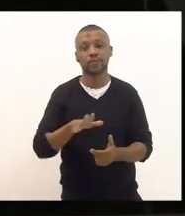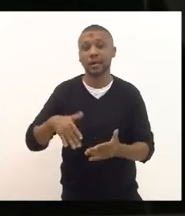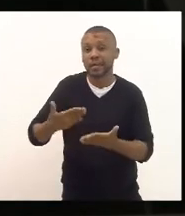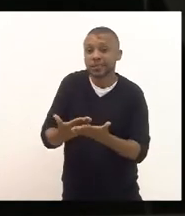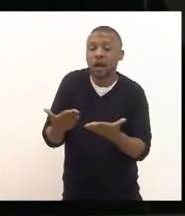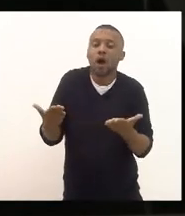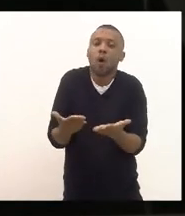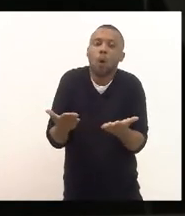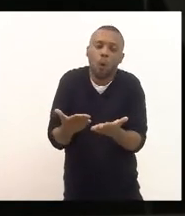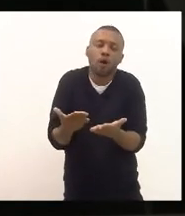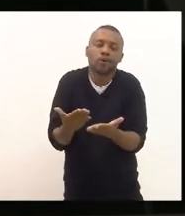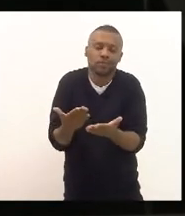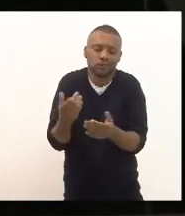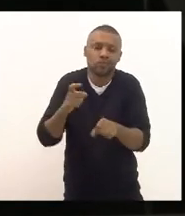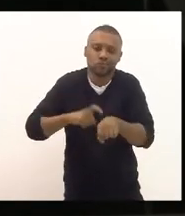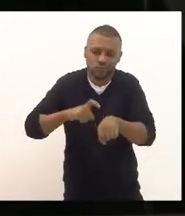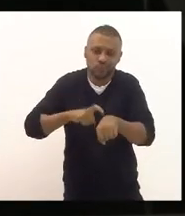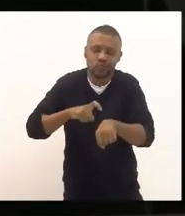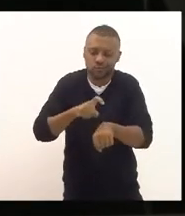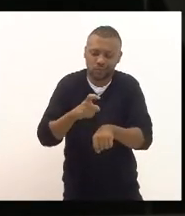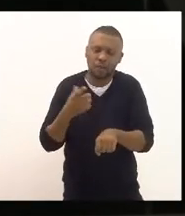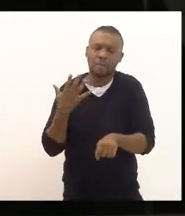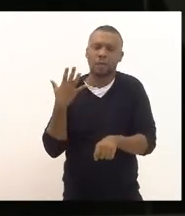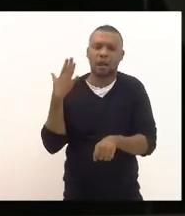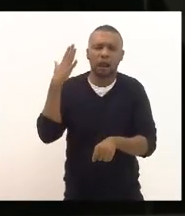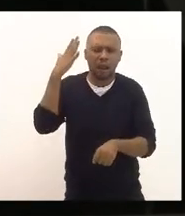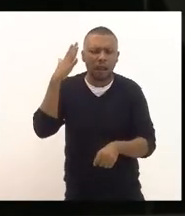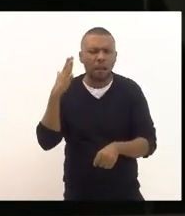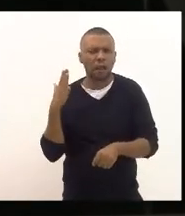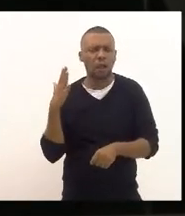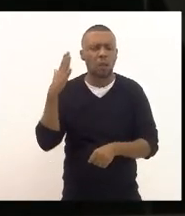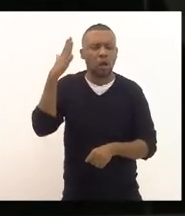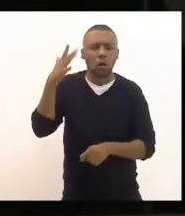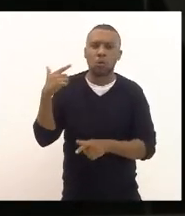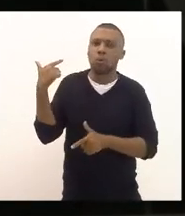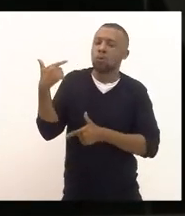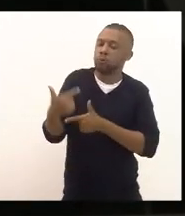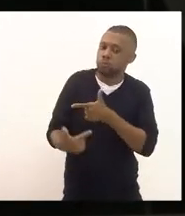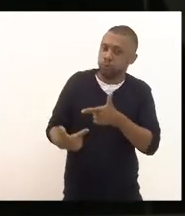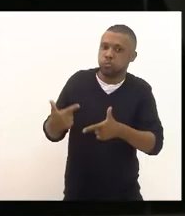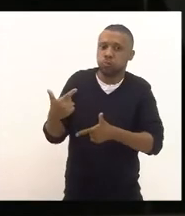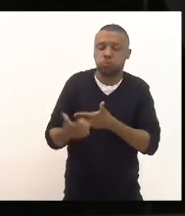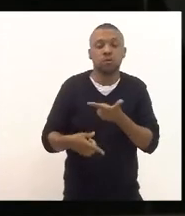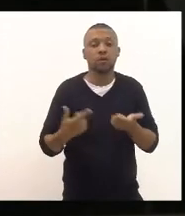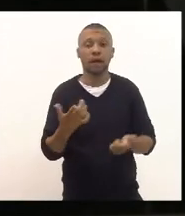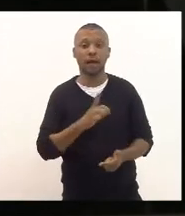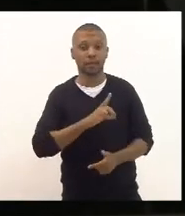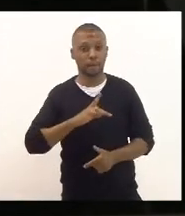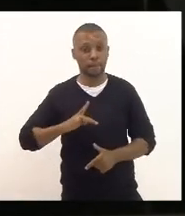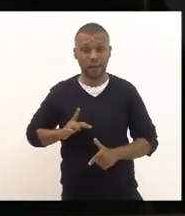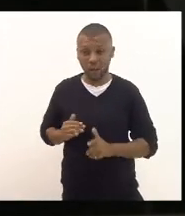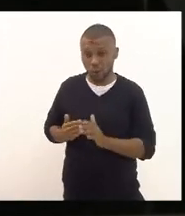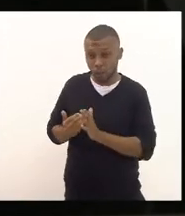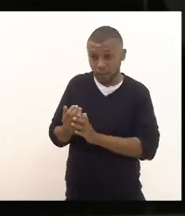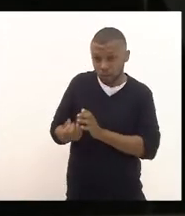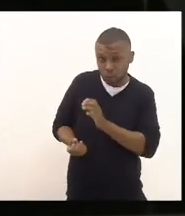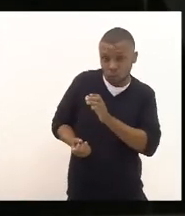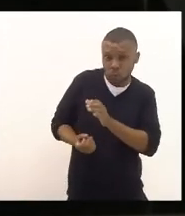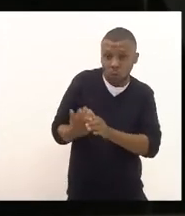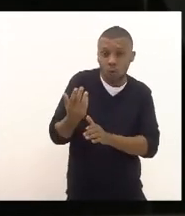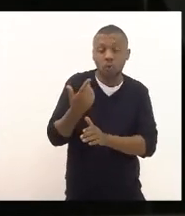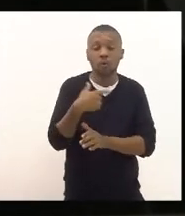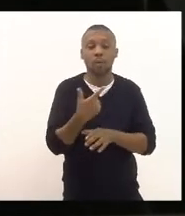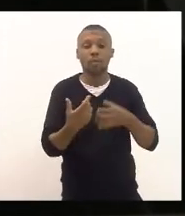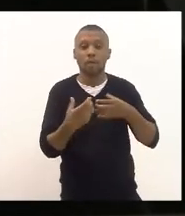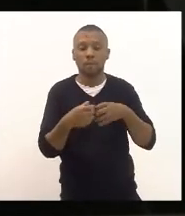Defensoria Pública foi longo e ardo a instituição suja né A partir como um braço do ministério